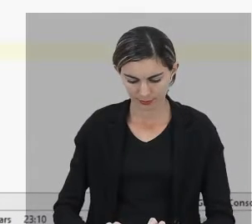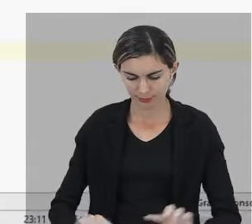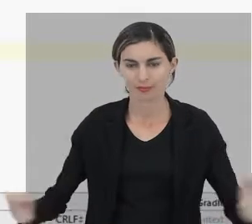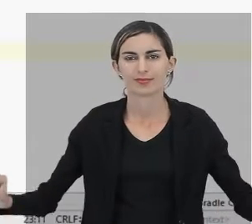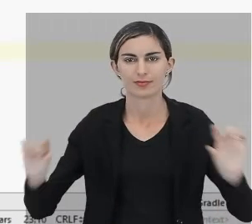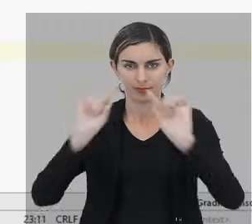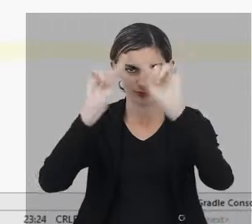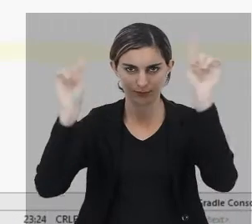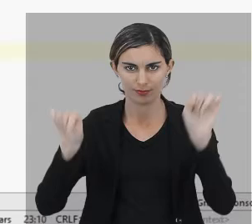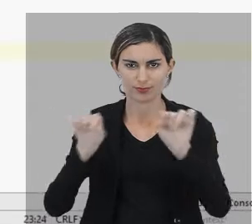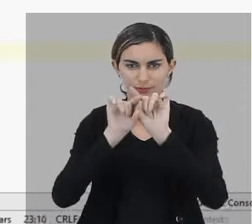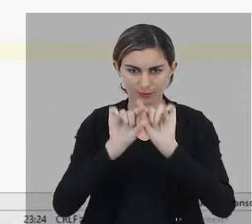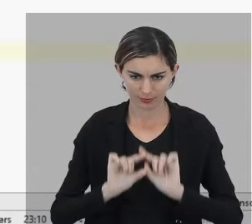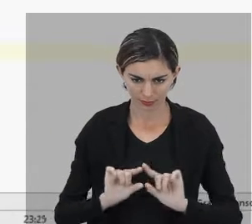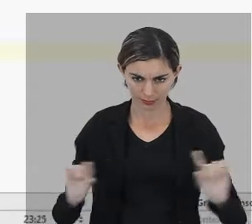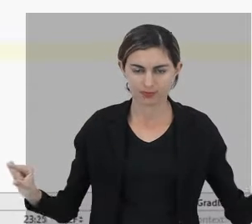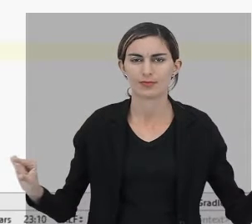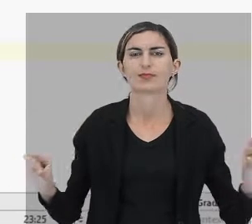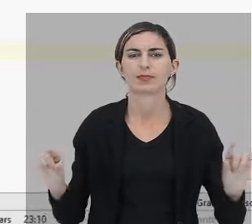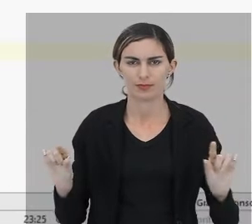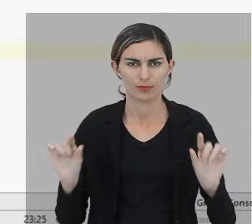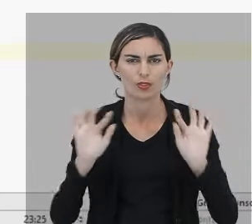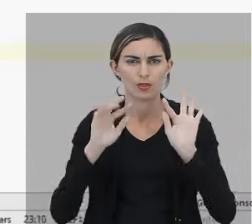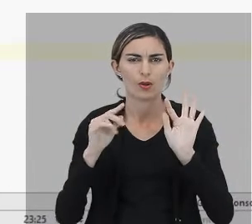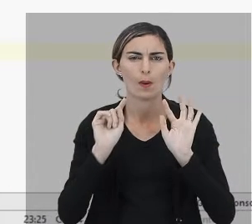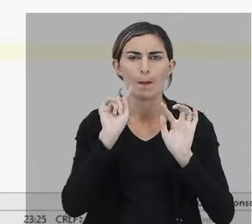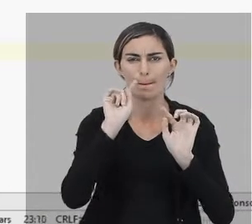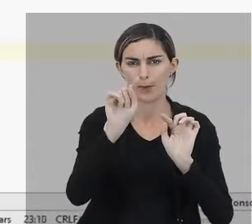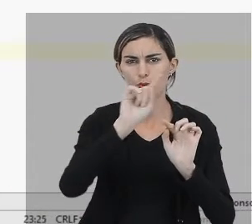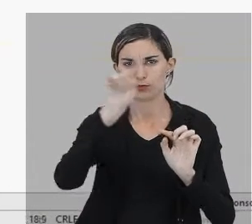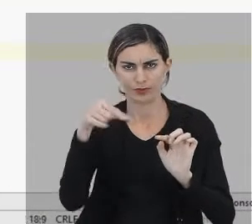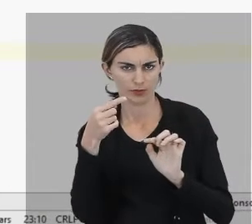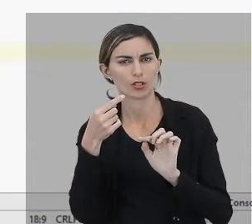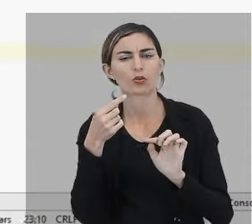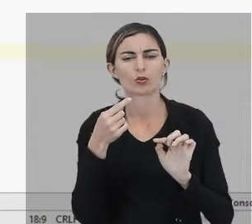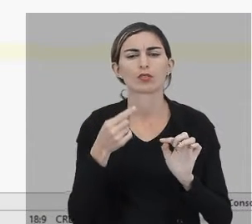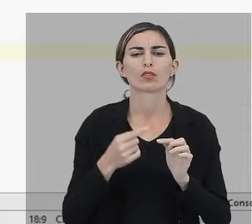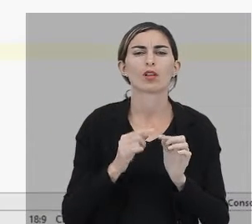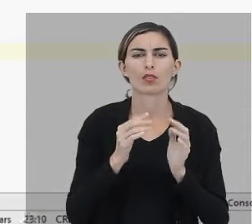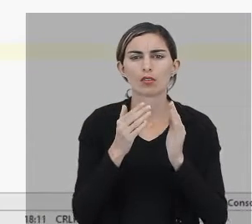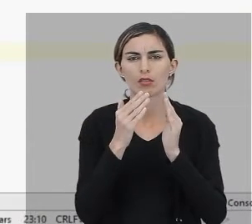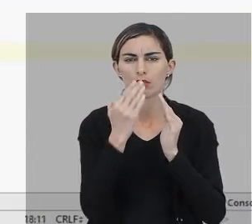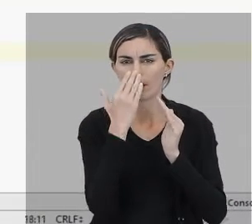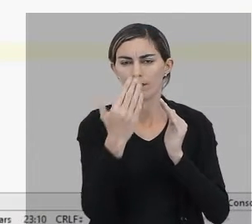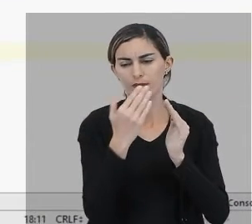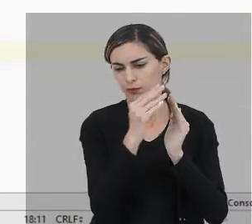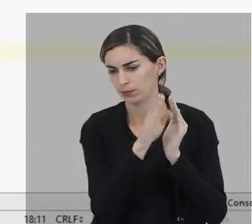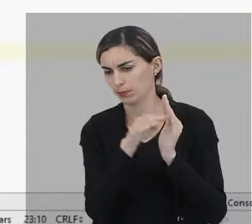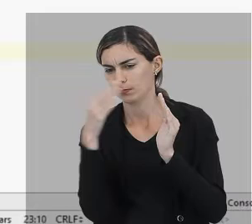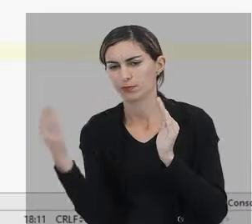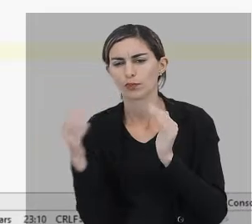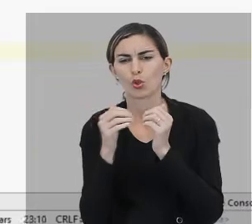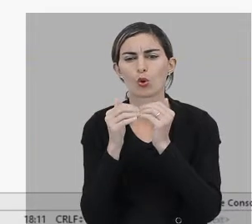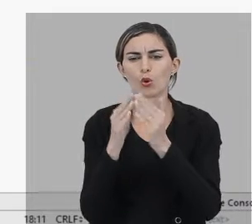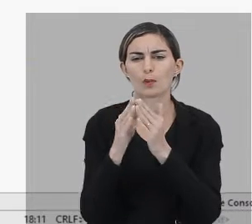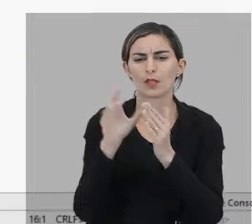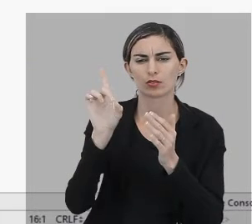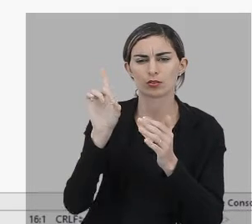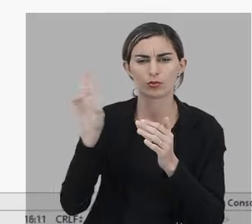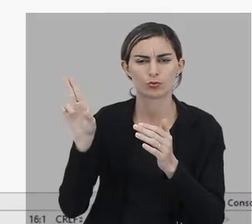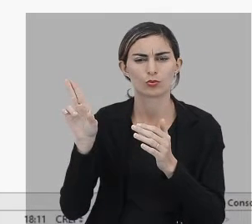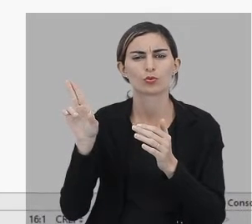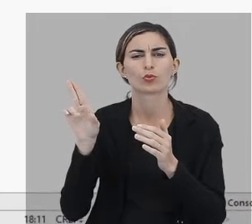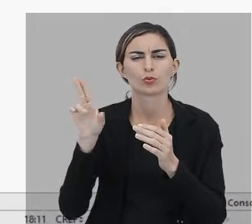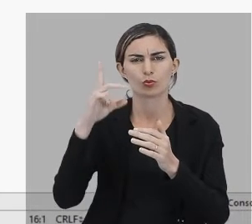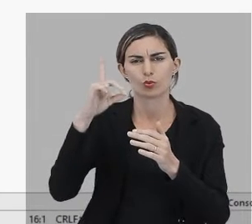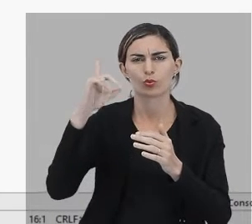da estrutura de repetição. Vamos colocar um ponto e vírgula aqui. E na frente ele começa com do.